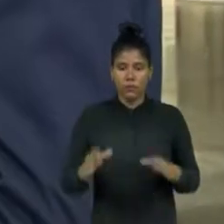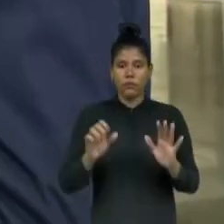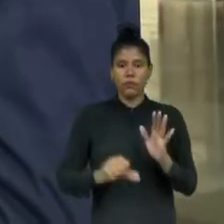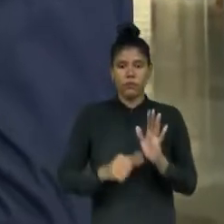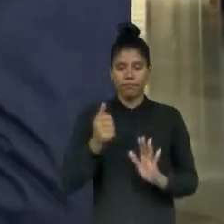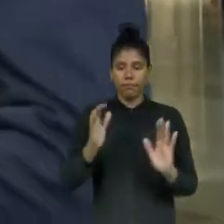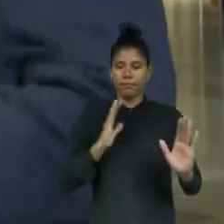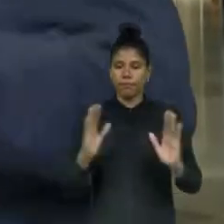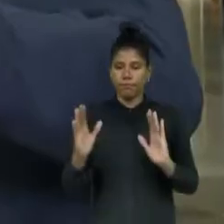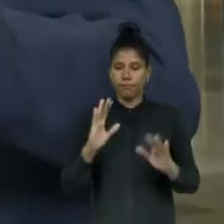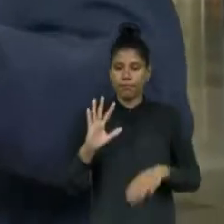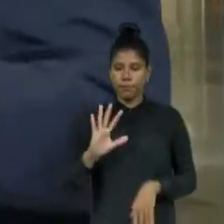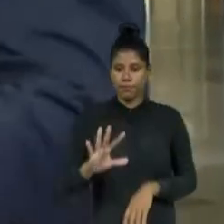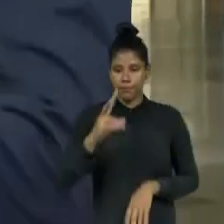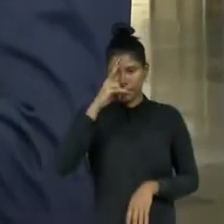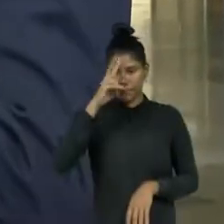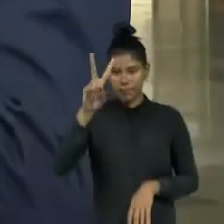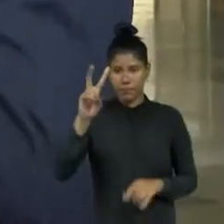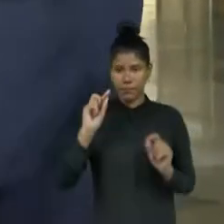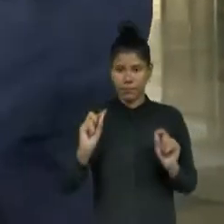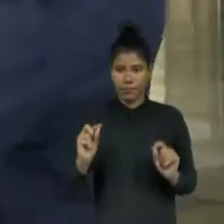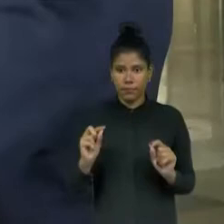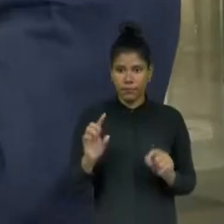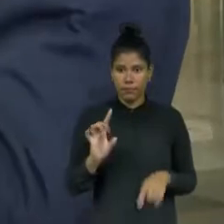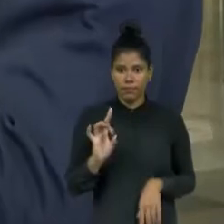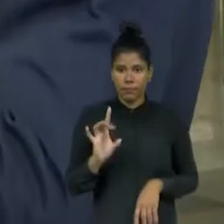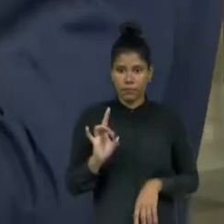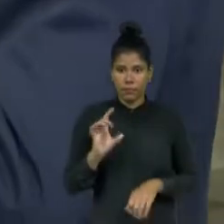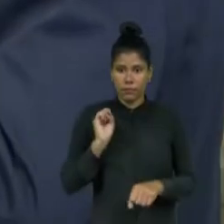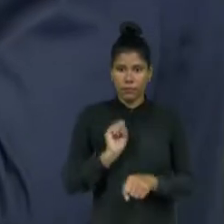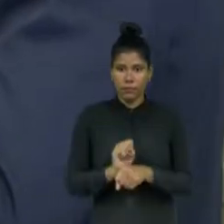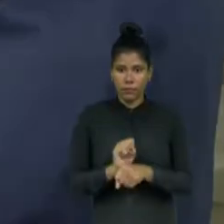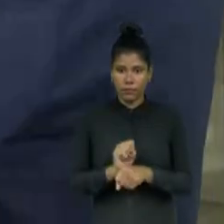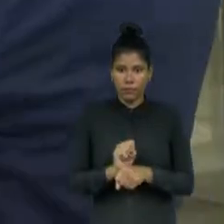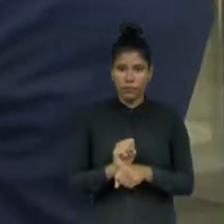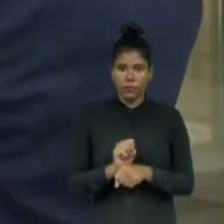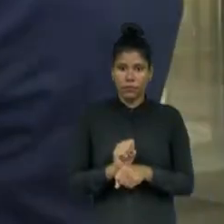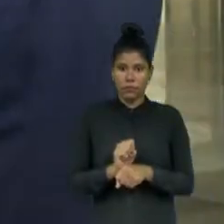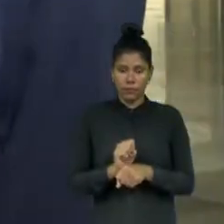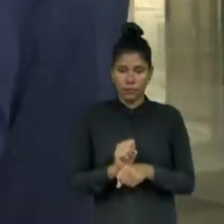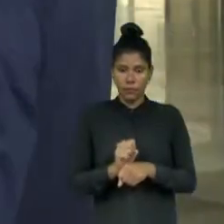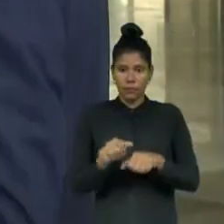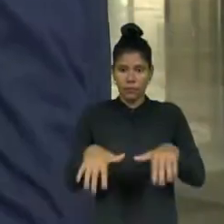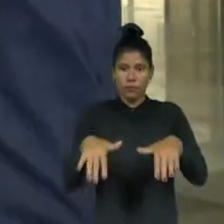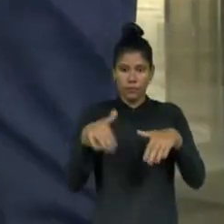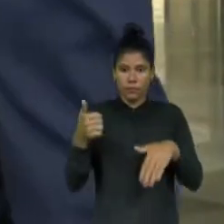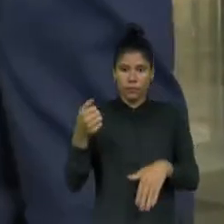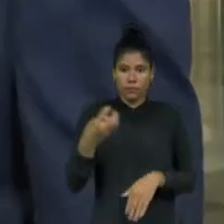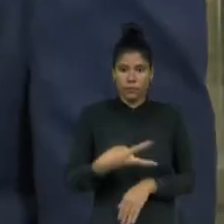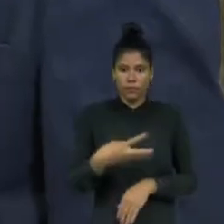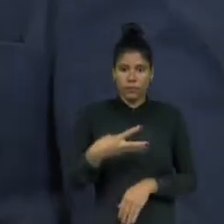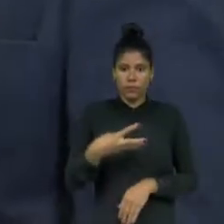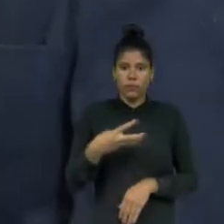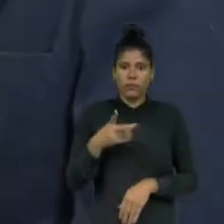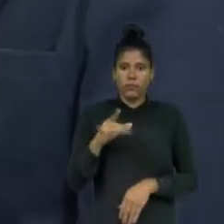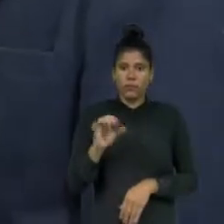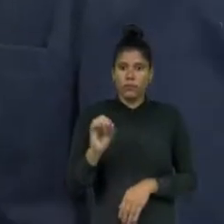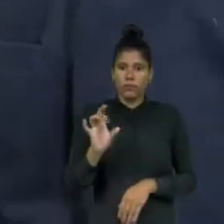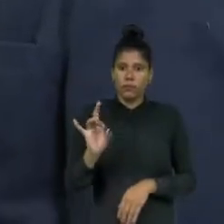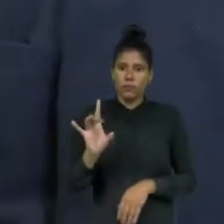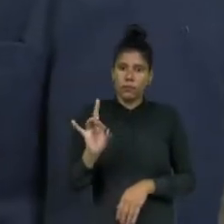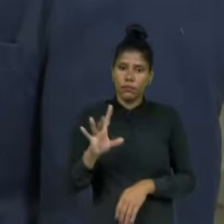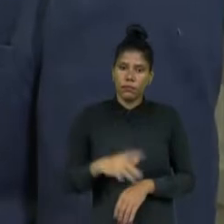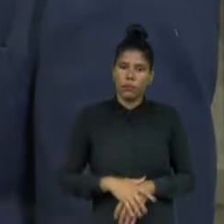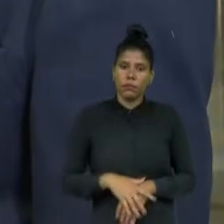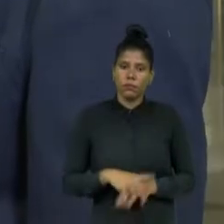Agora, lembrando que o que paralisa é o plenário, né, Casalberto? Que a Assembleia continua funcionando normalmente, inclusive o gabinete dos senhores deputados. Sim, sim. Todas as